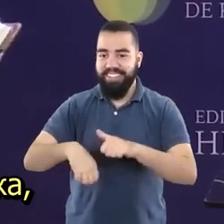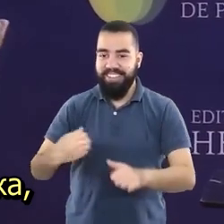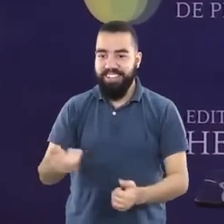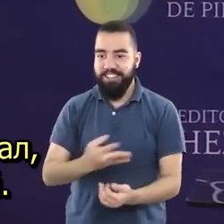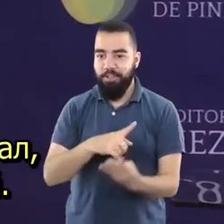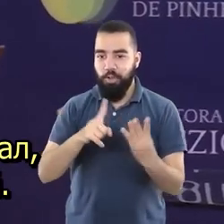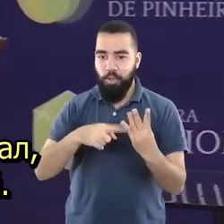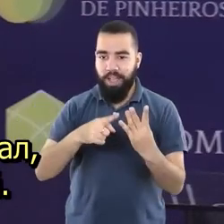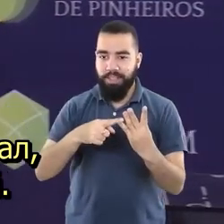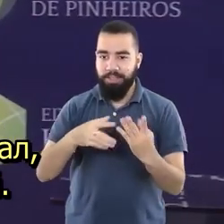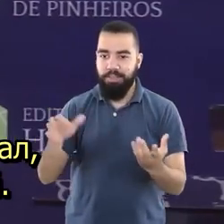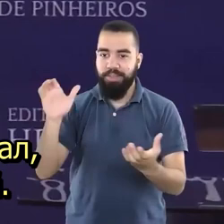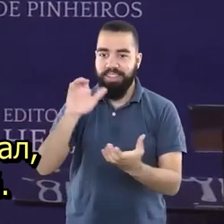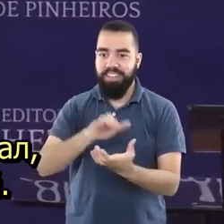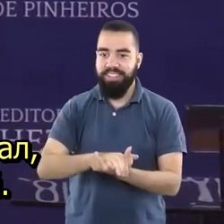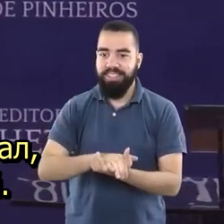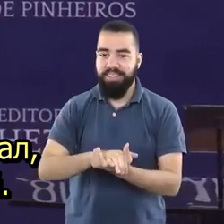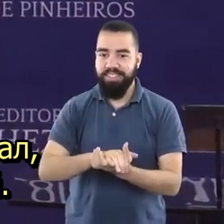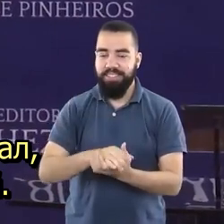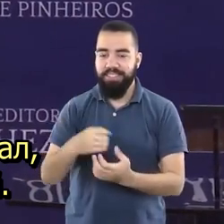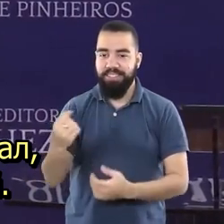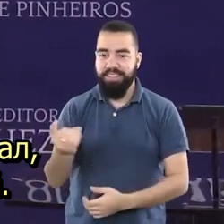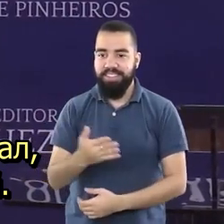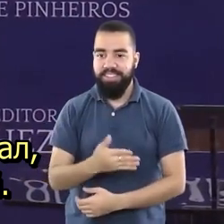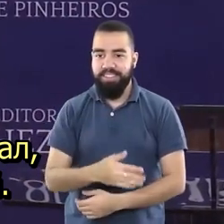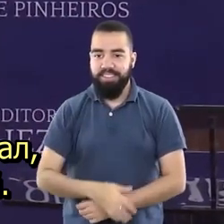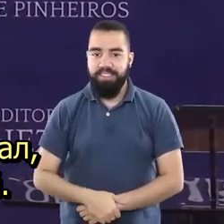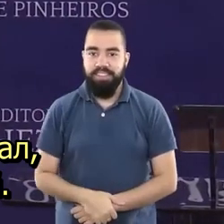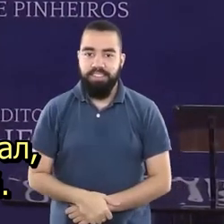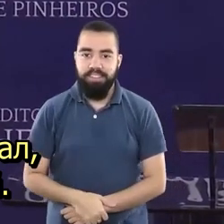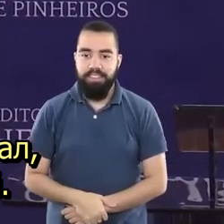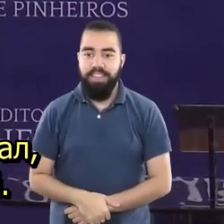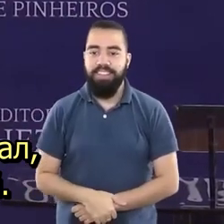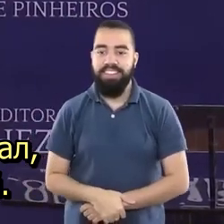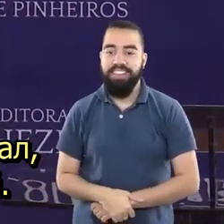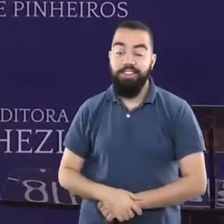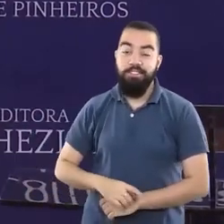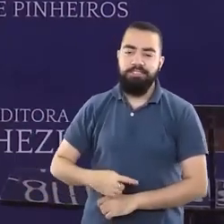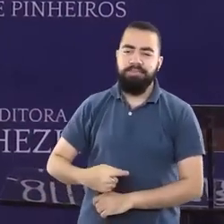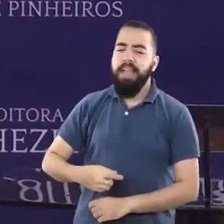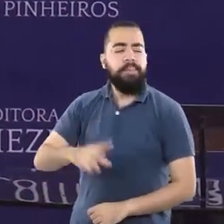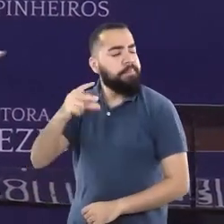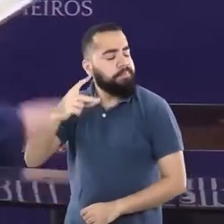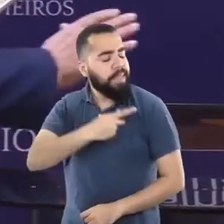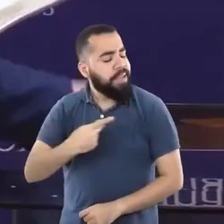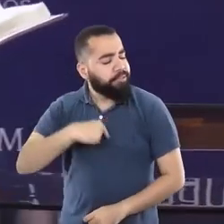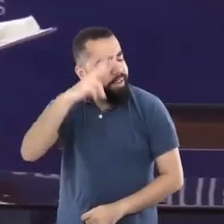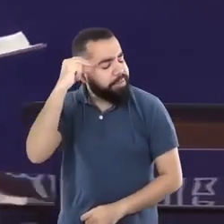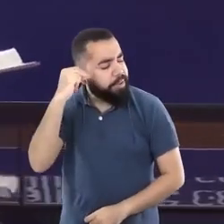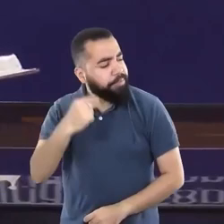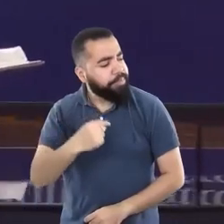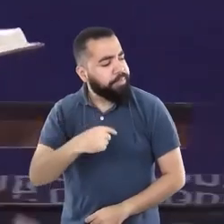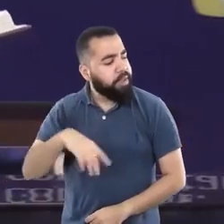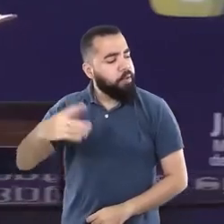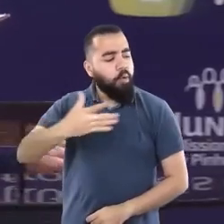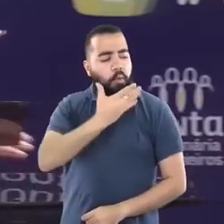pregador falando sobre Jó, pastor Ival, ele disse que Jó casou de novo, casou com outra mulher. Aquela já estava muito